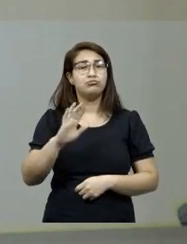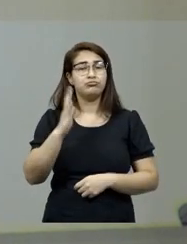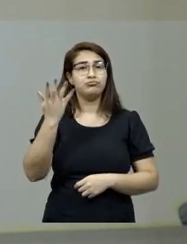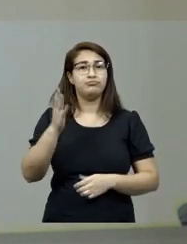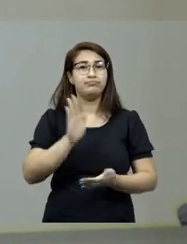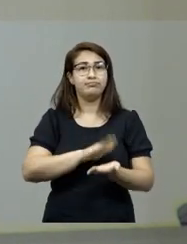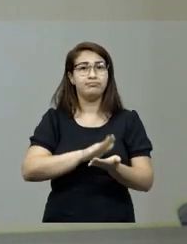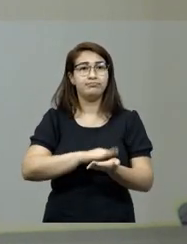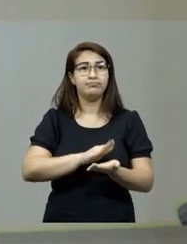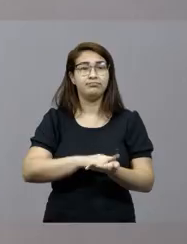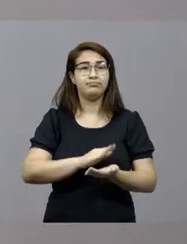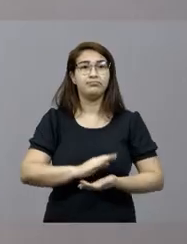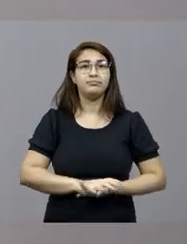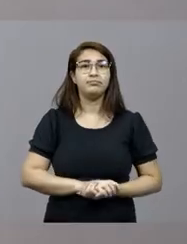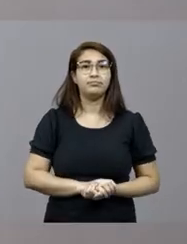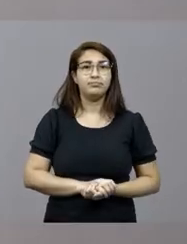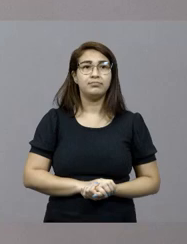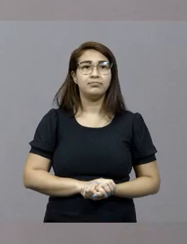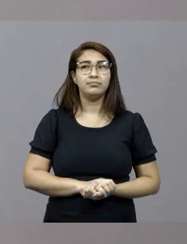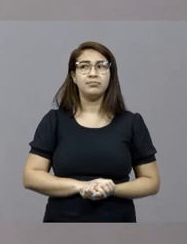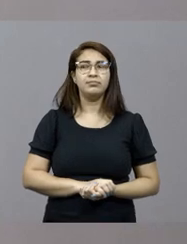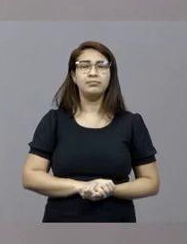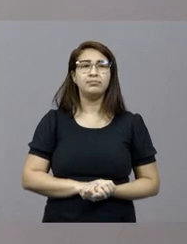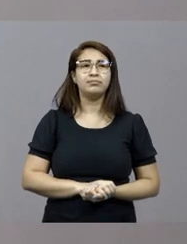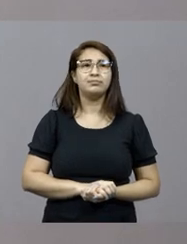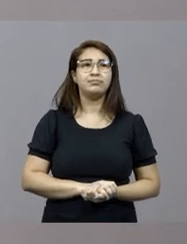Parabéns. Obrigado, presidente.